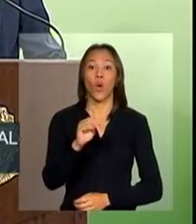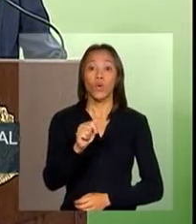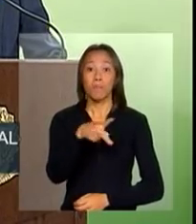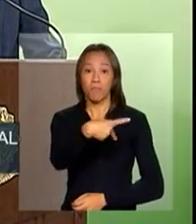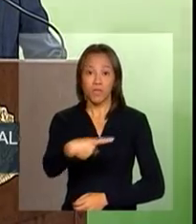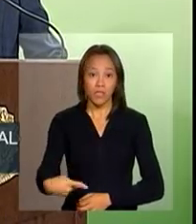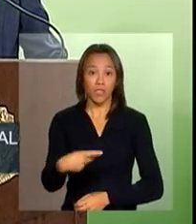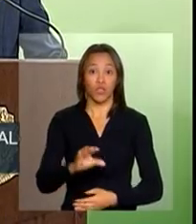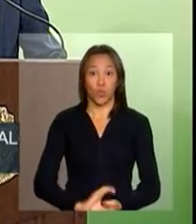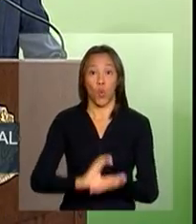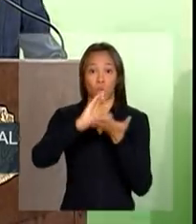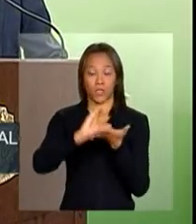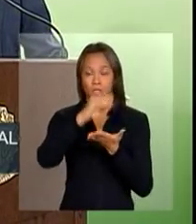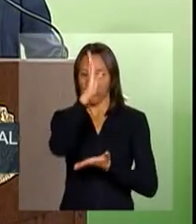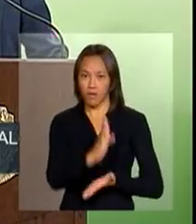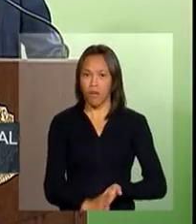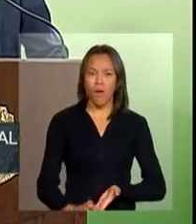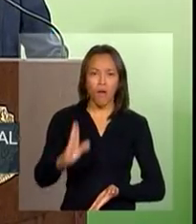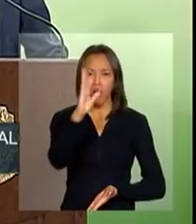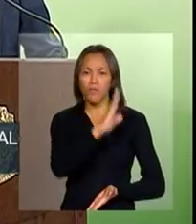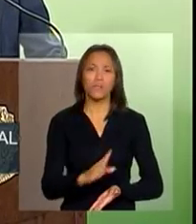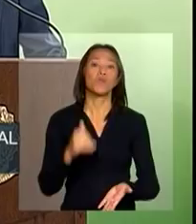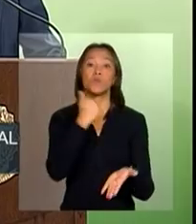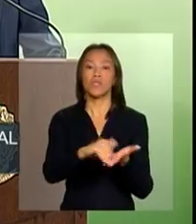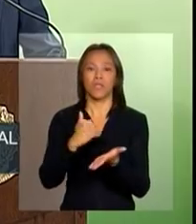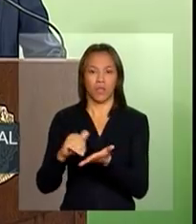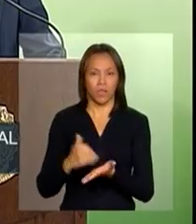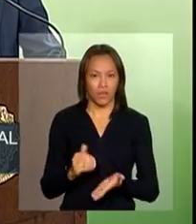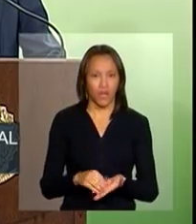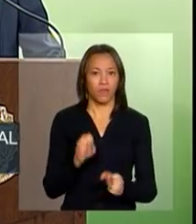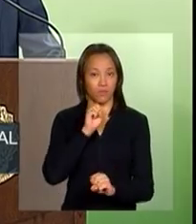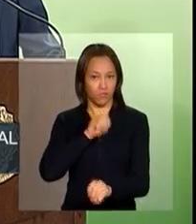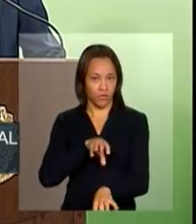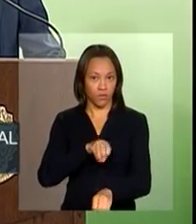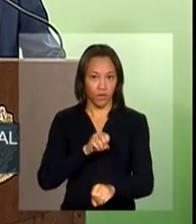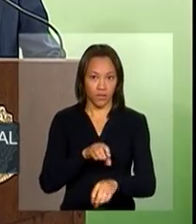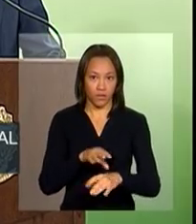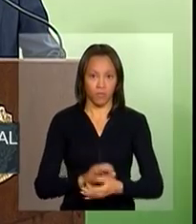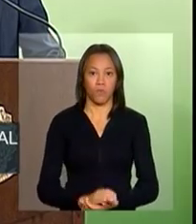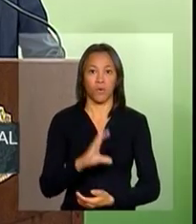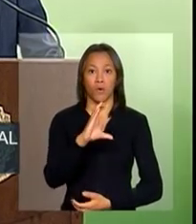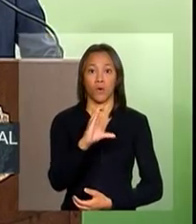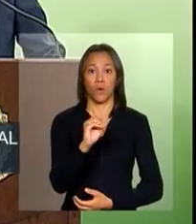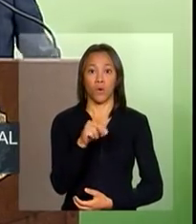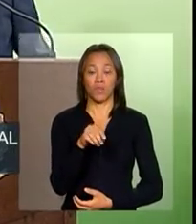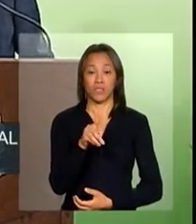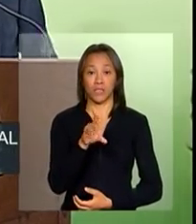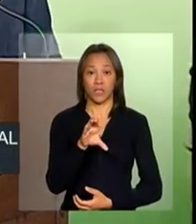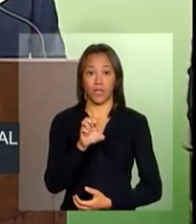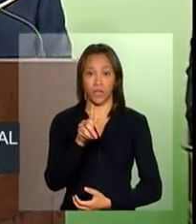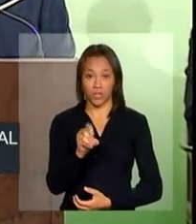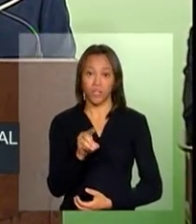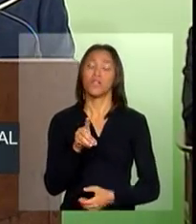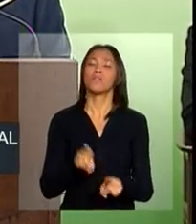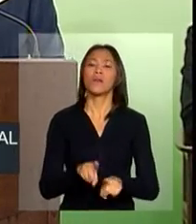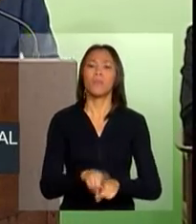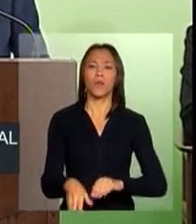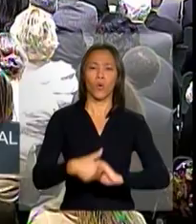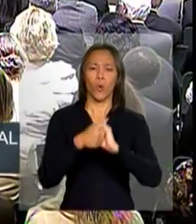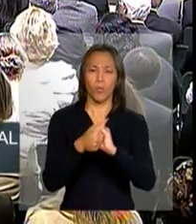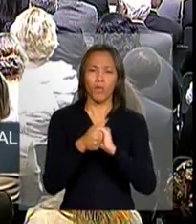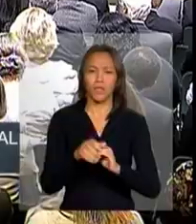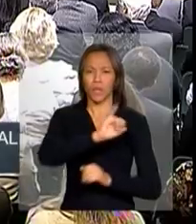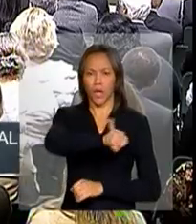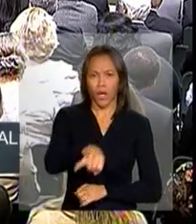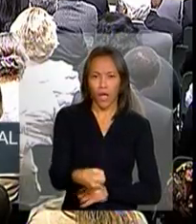presidente do Conselho Nacional dos Secretários de Educação, concede cumprimentar o senhor Jorge